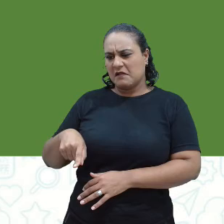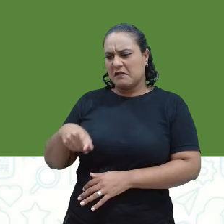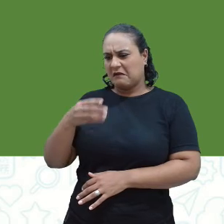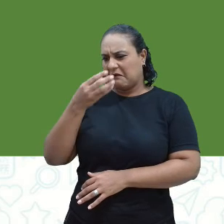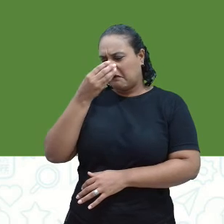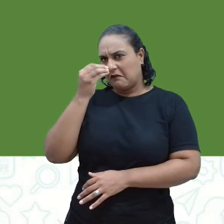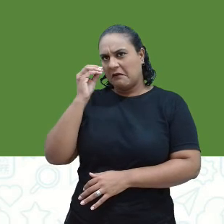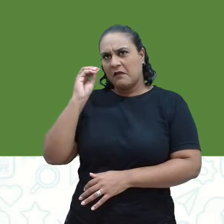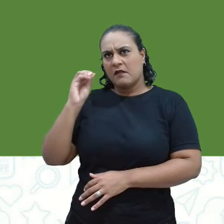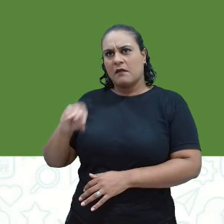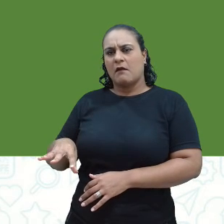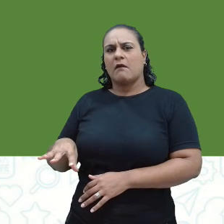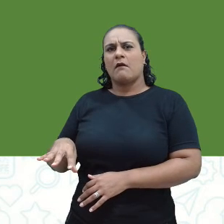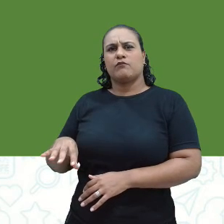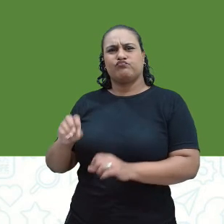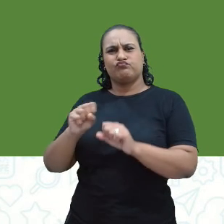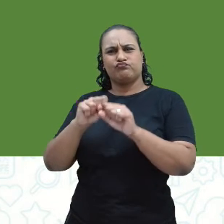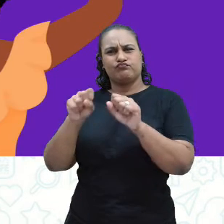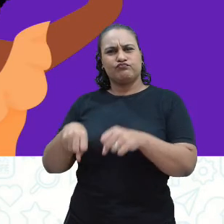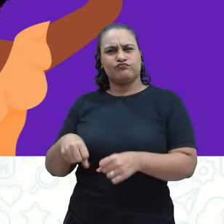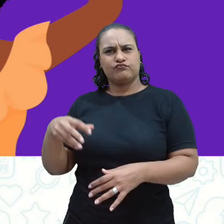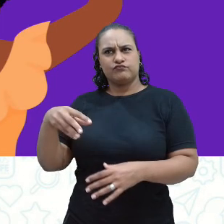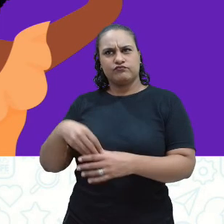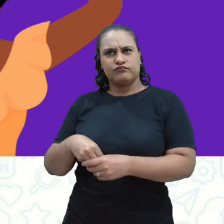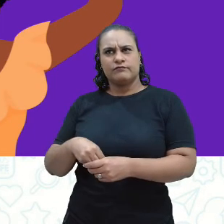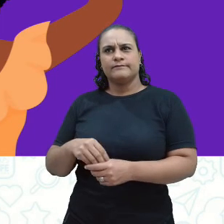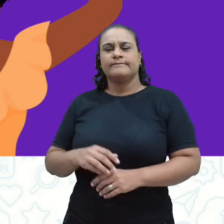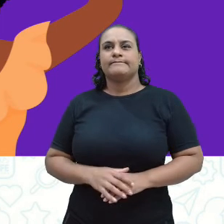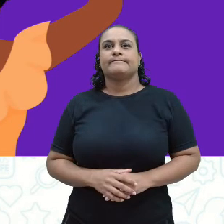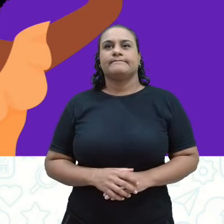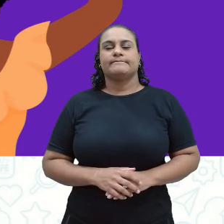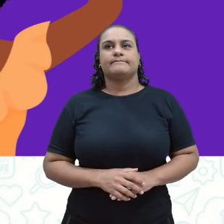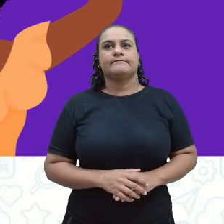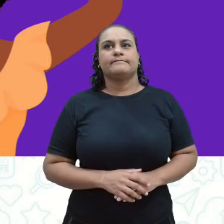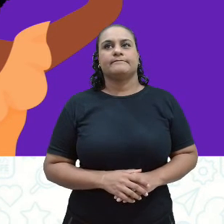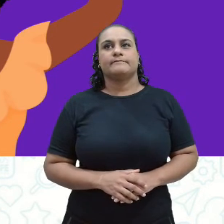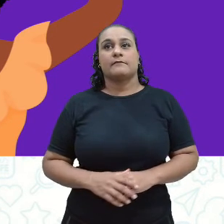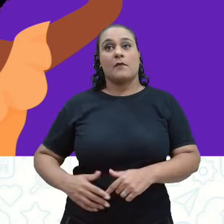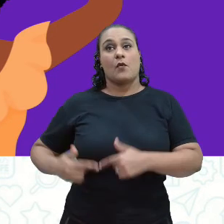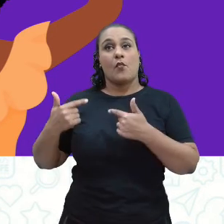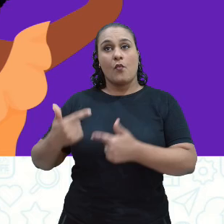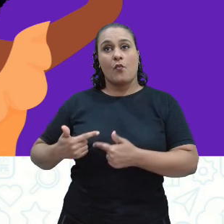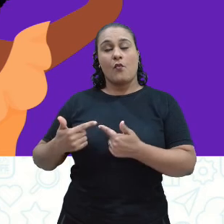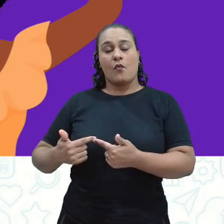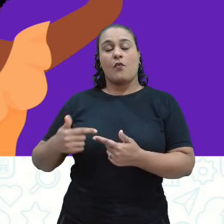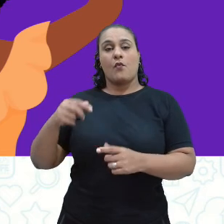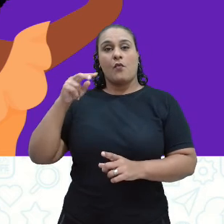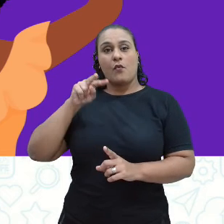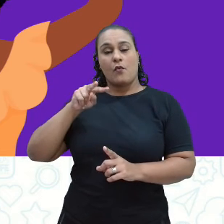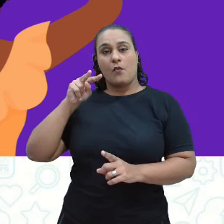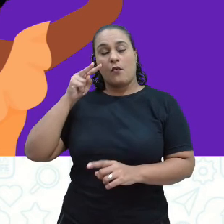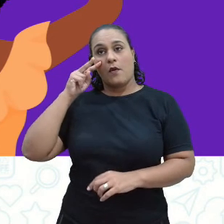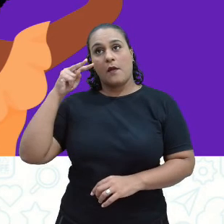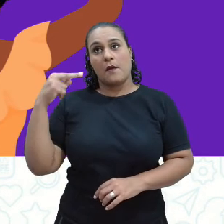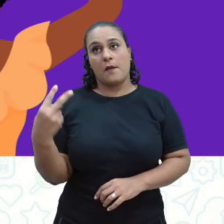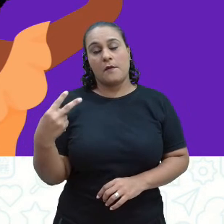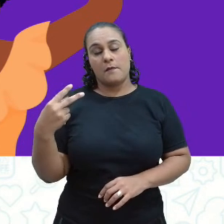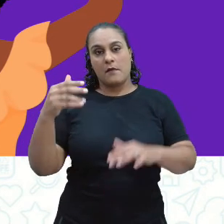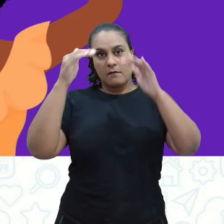descartada dentro do nosso sistema, certo? Bom, é uma luta por reconhecimento e respeito,